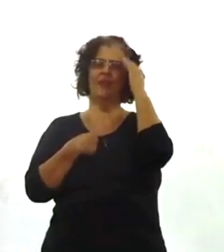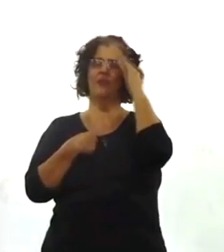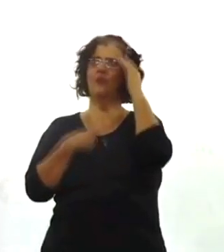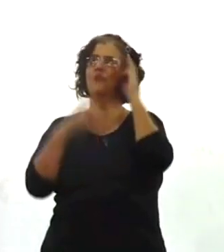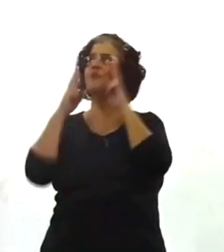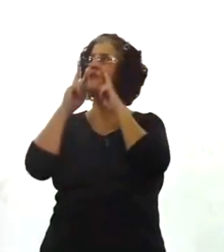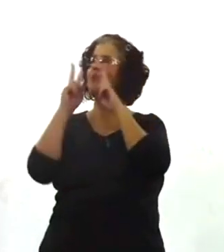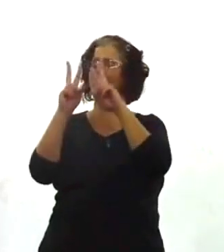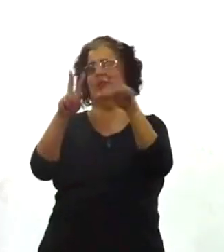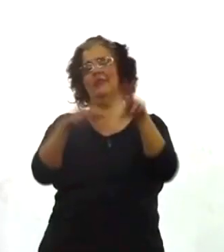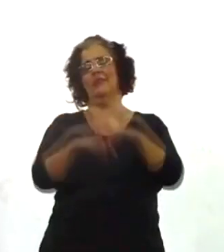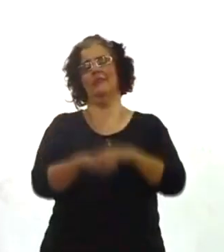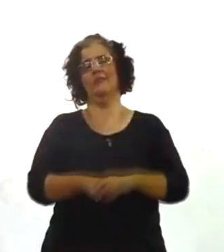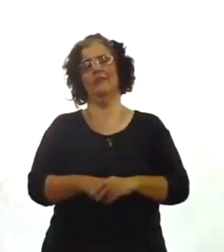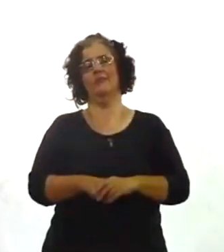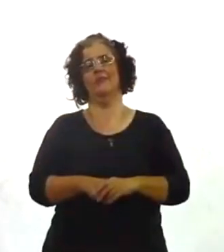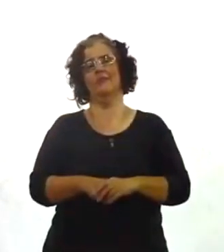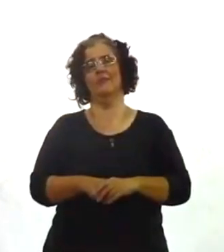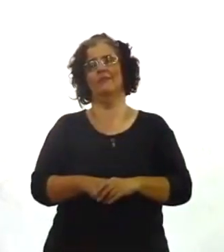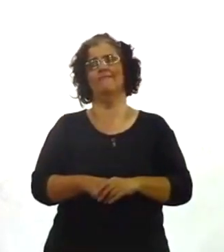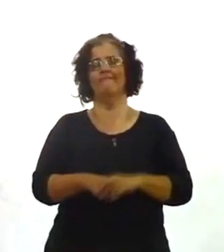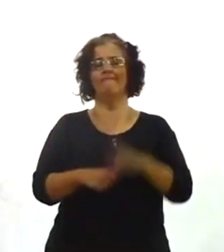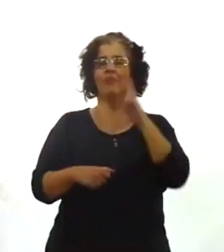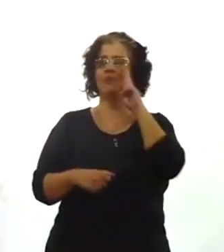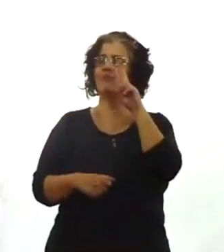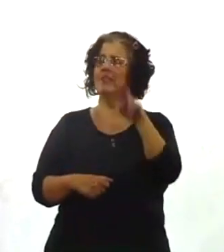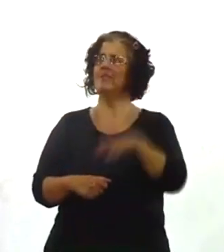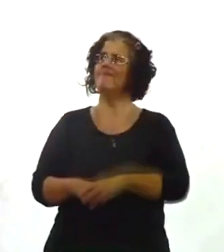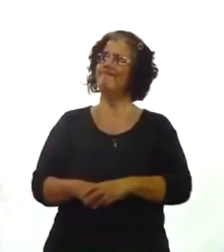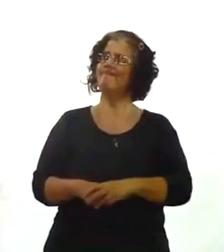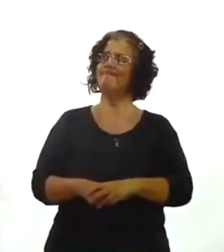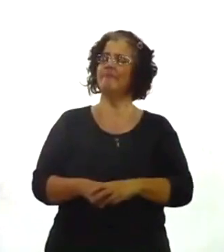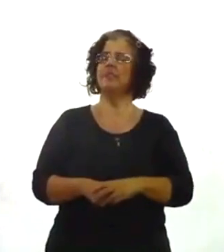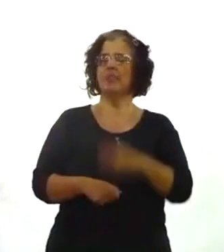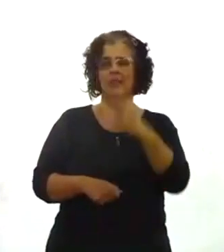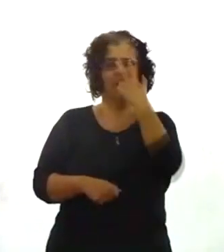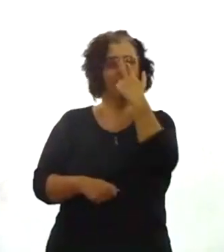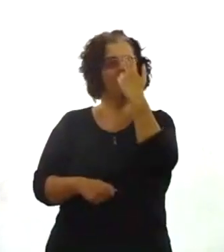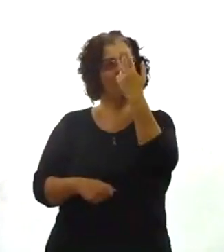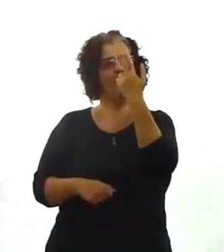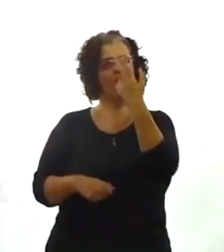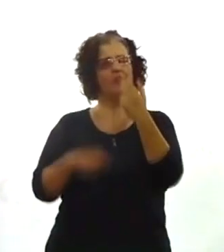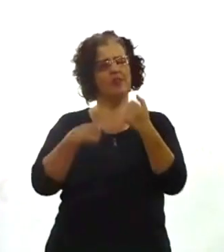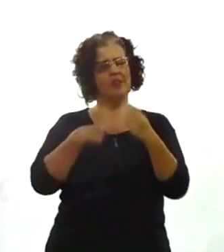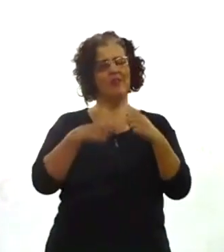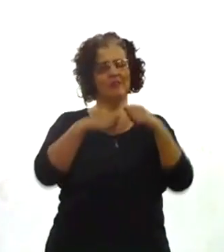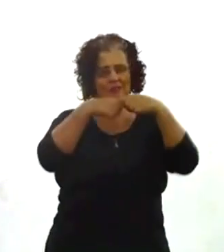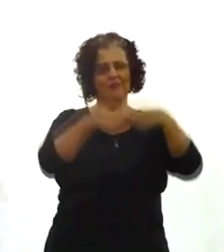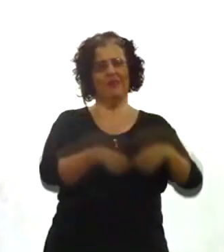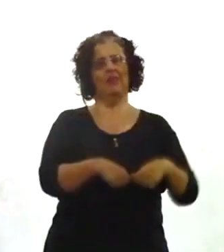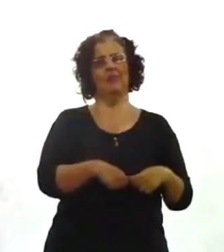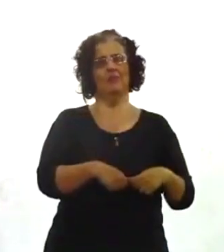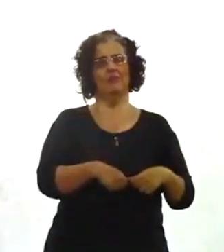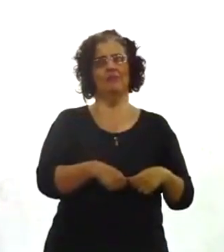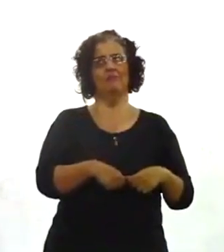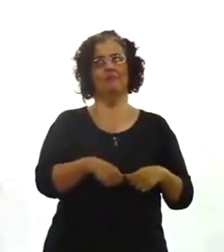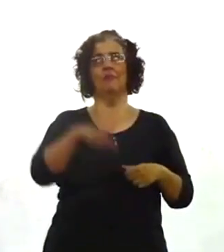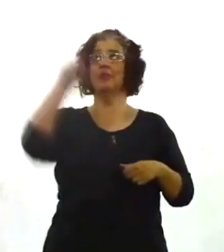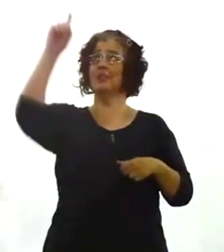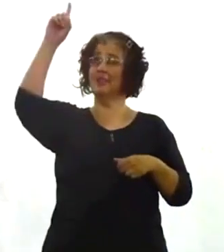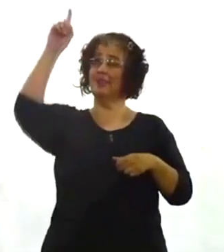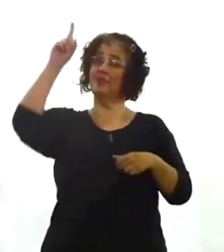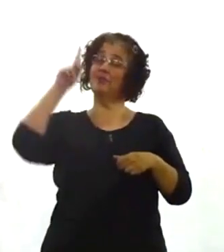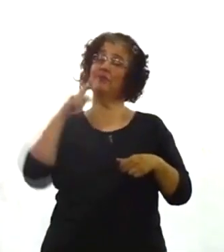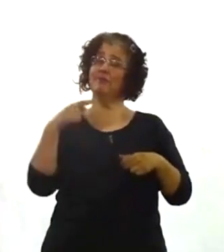situação com os olhos e pensando, eu acho que vou ficar. Deus vai me preservar um pouco mais, para